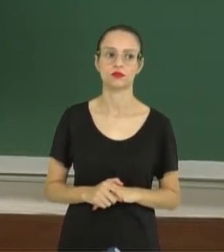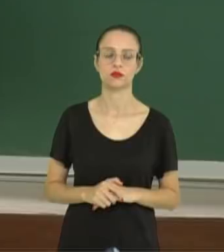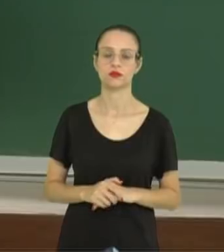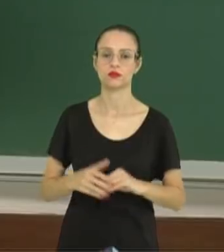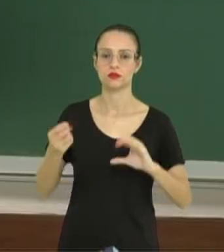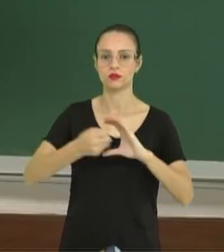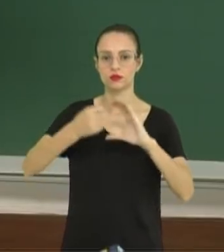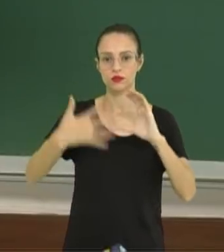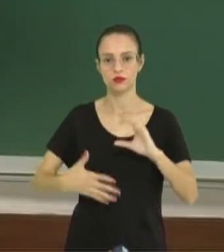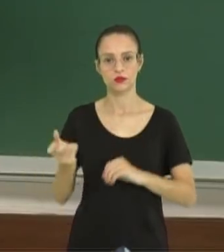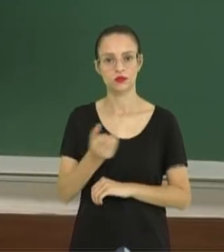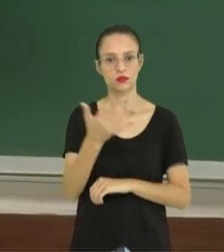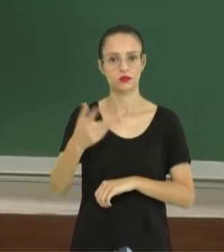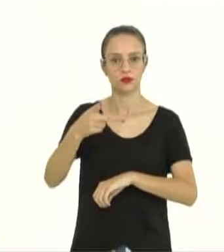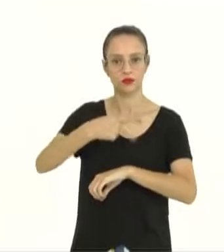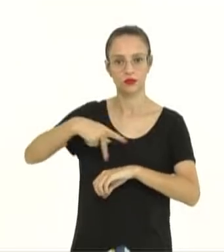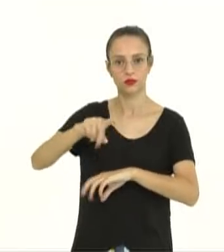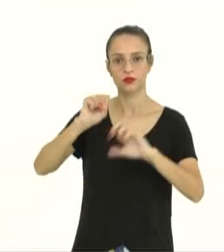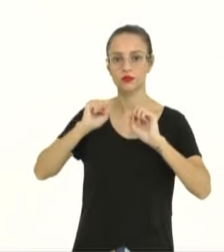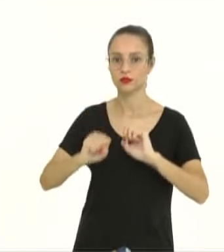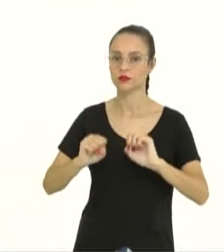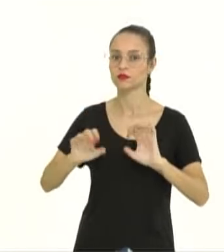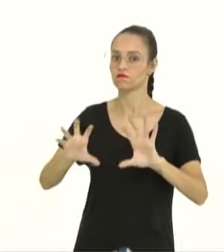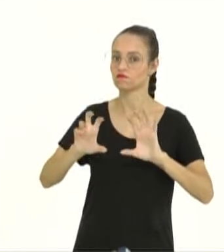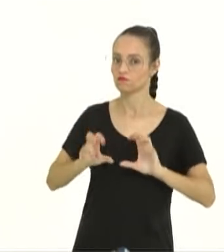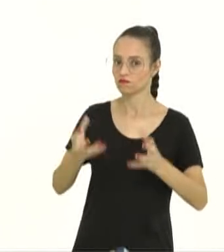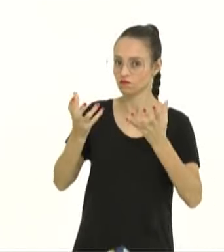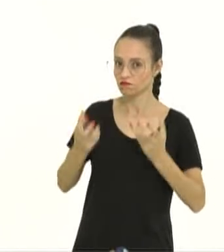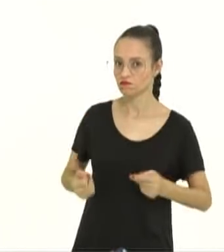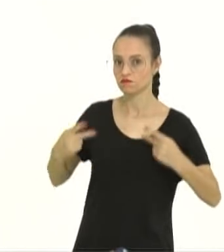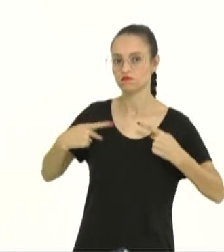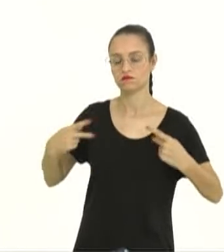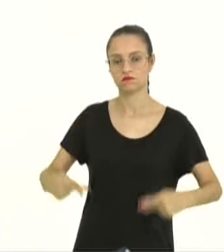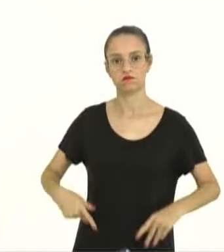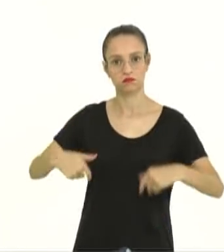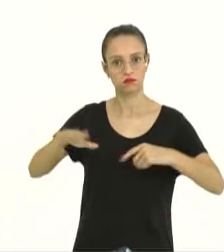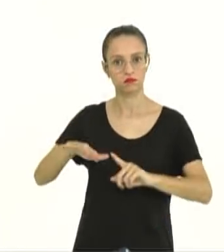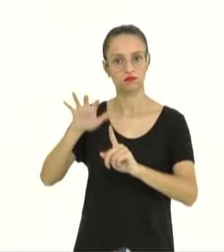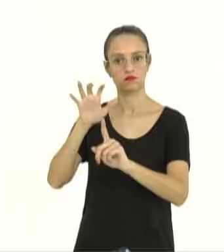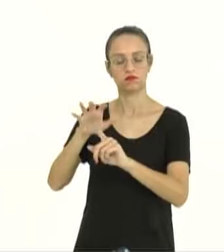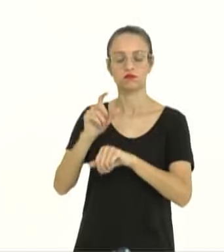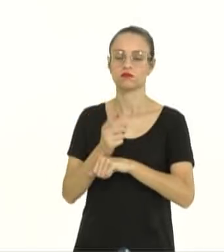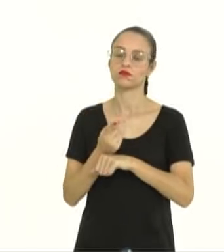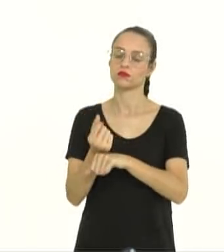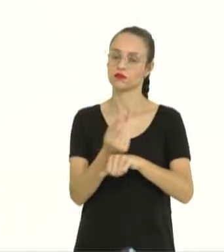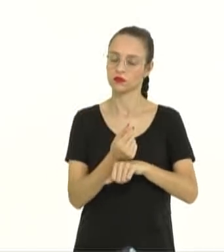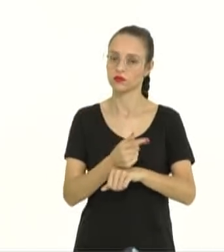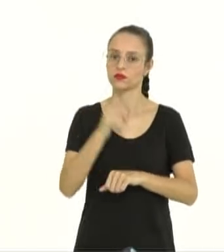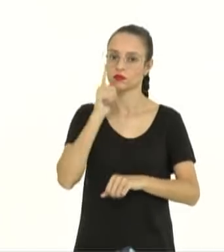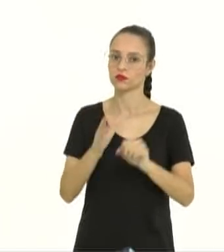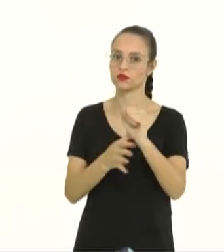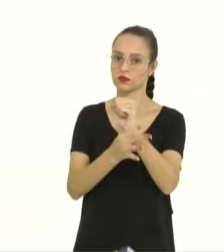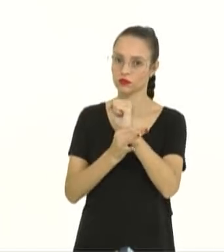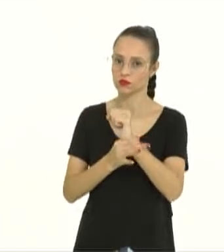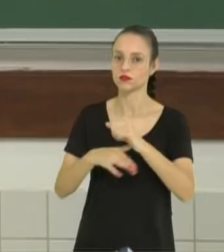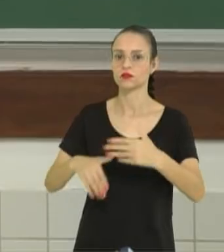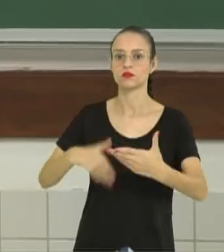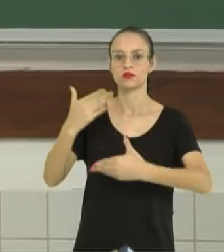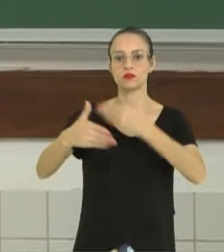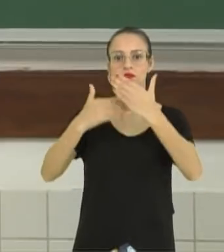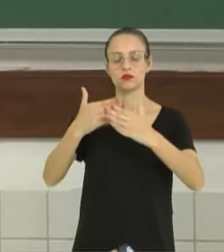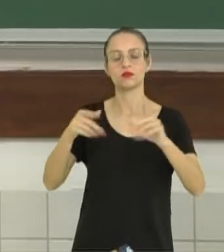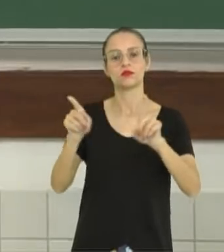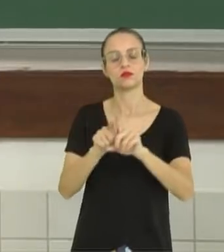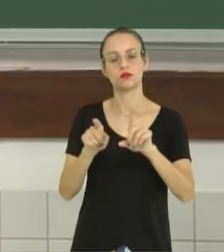Outra característica, alguns países podem adotar postura de maior intervenção na economia para garantir o desenvolvimento nacional e justiça social. Porém,